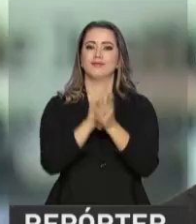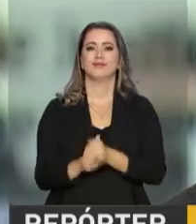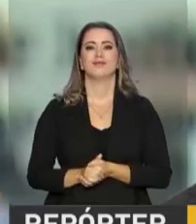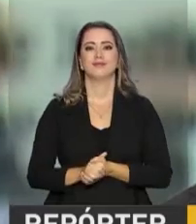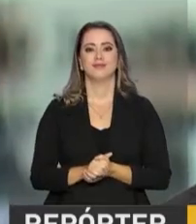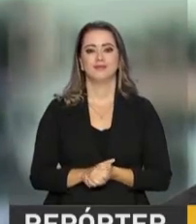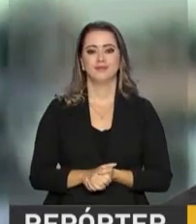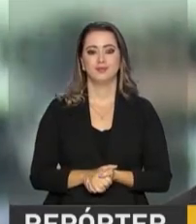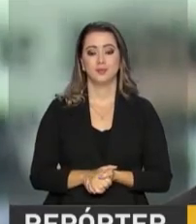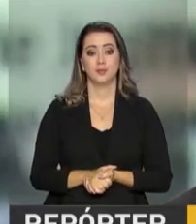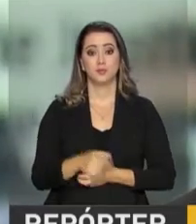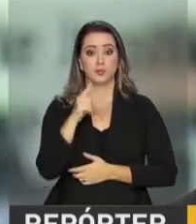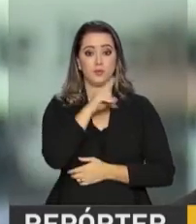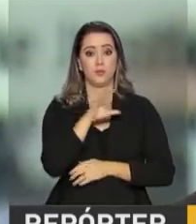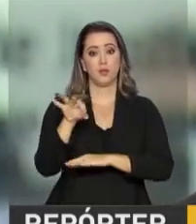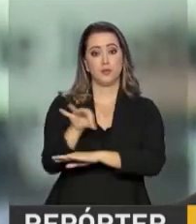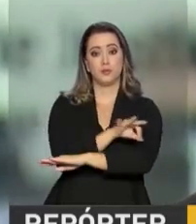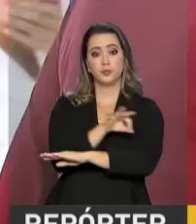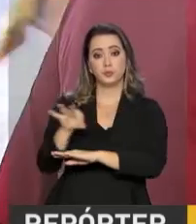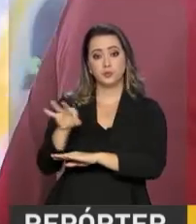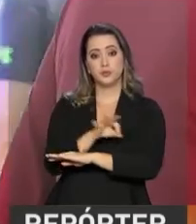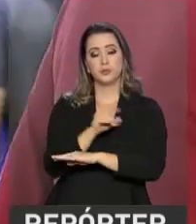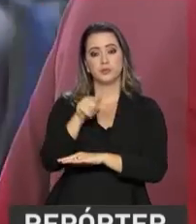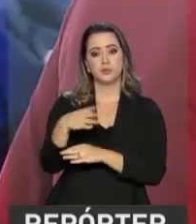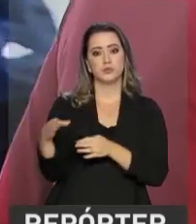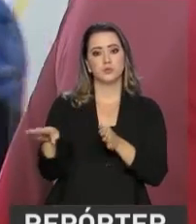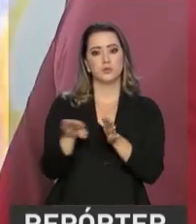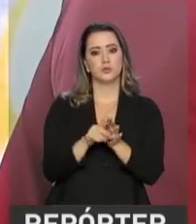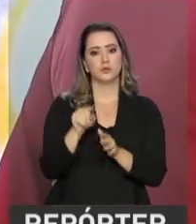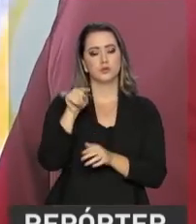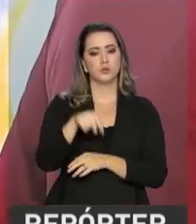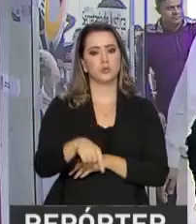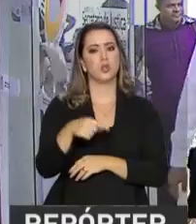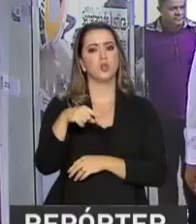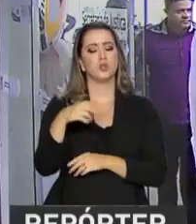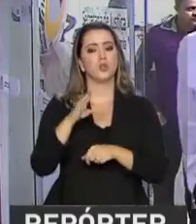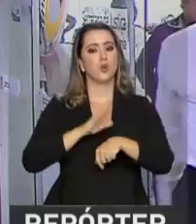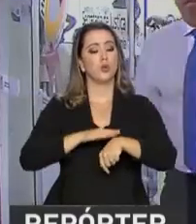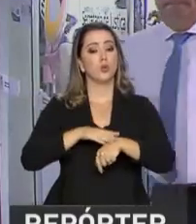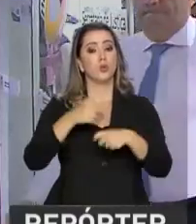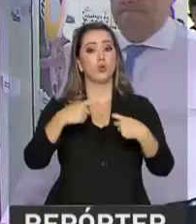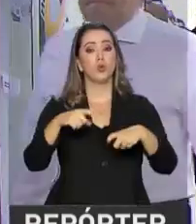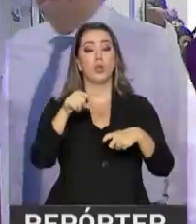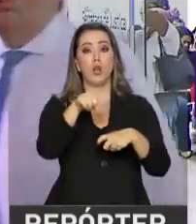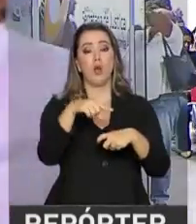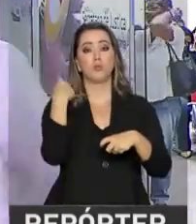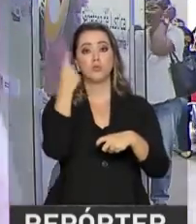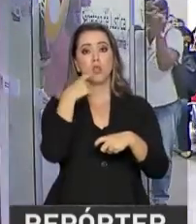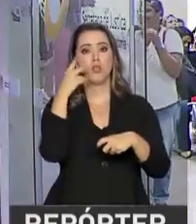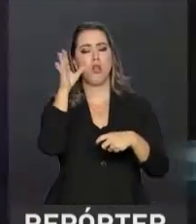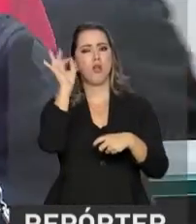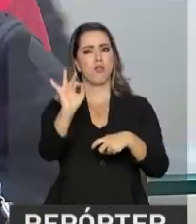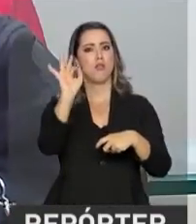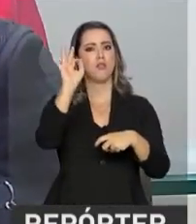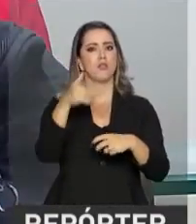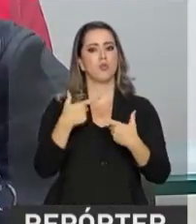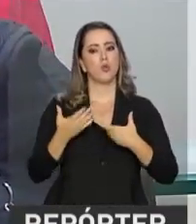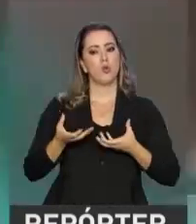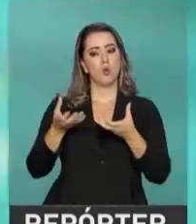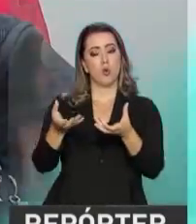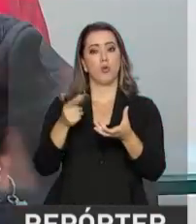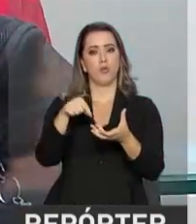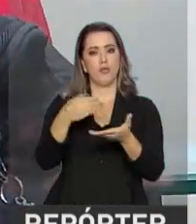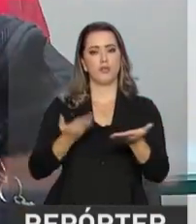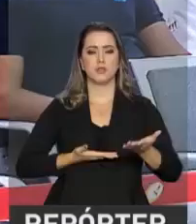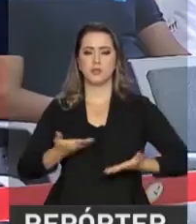o engenheiro paulo ricardo veio até na hora uma unidade de prestação de serviços públicos do